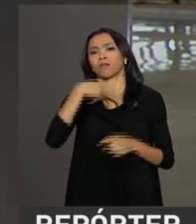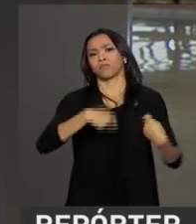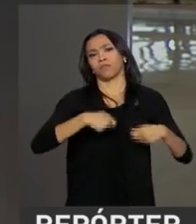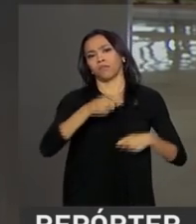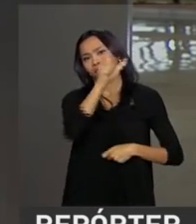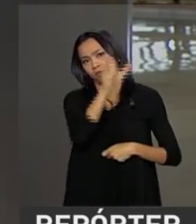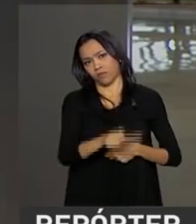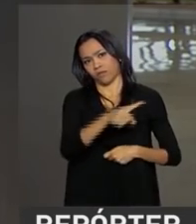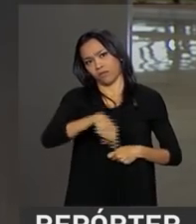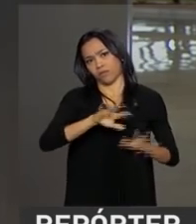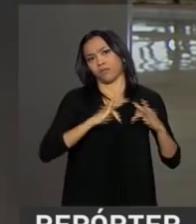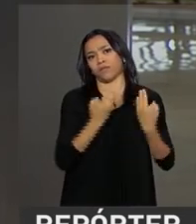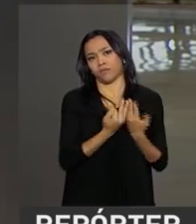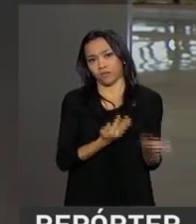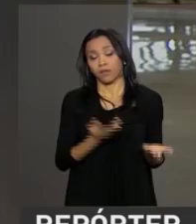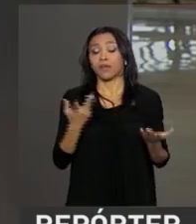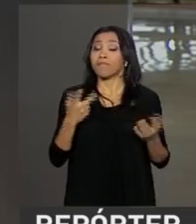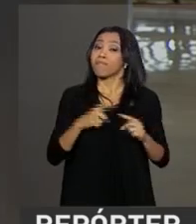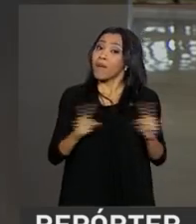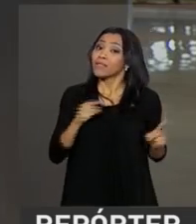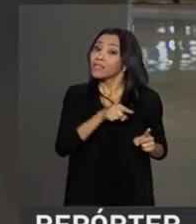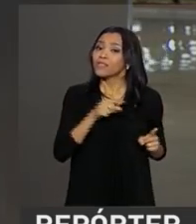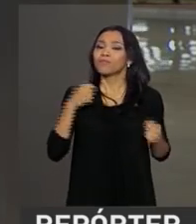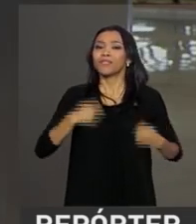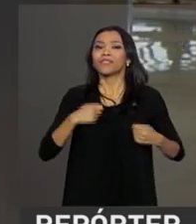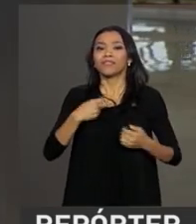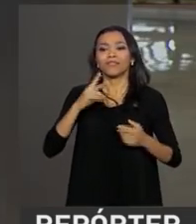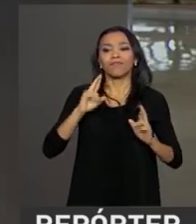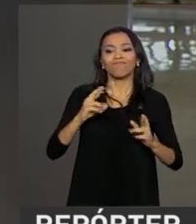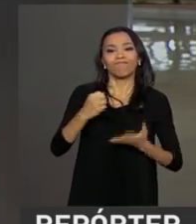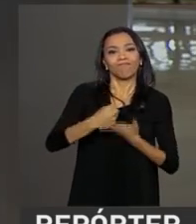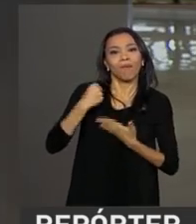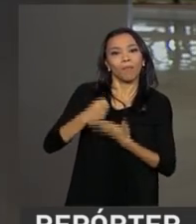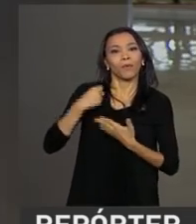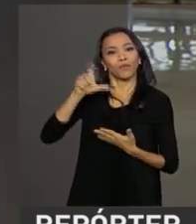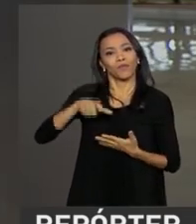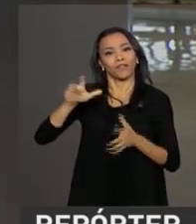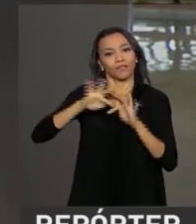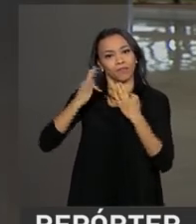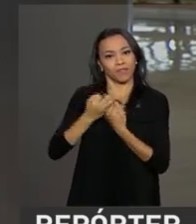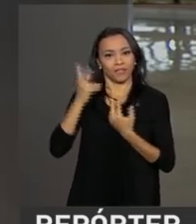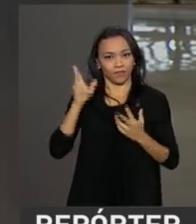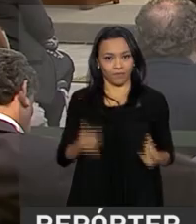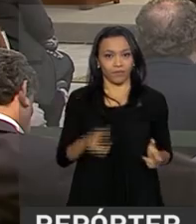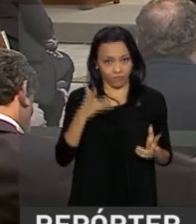e destacou que, para isso, conta com programas como o Bolsa Família. Vamos ouvir.